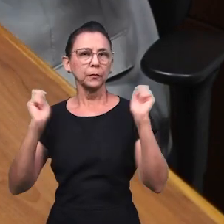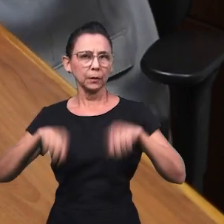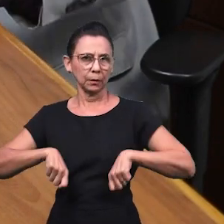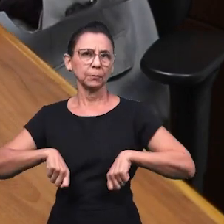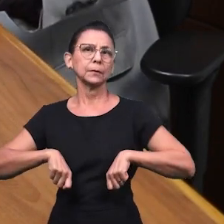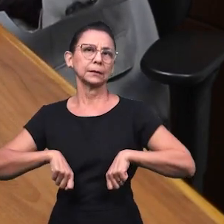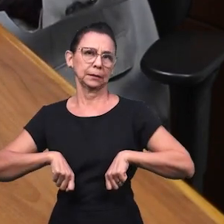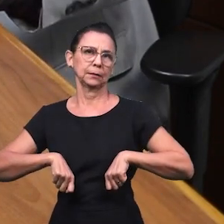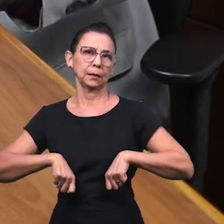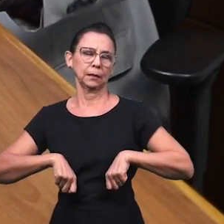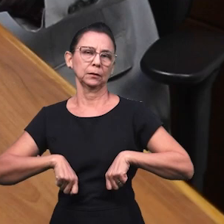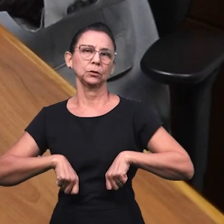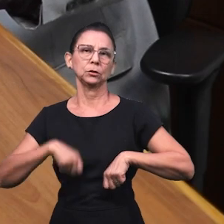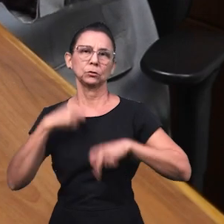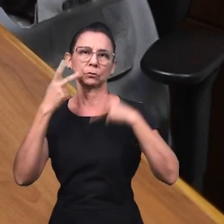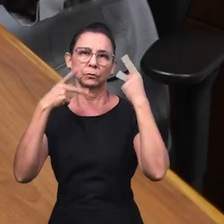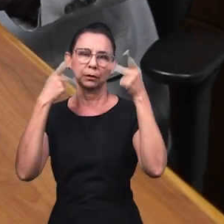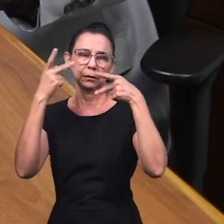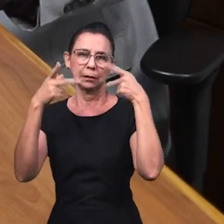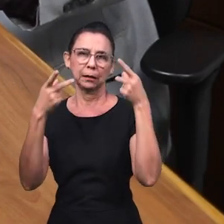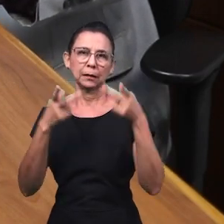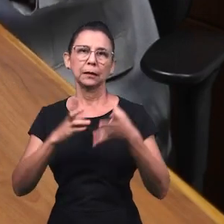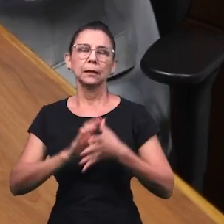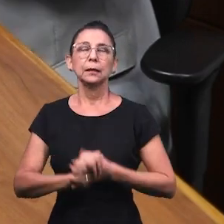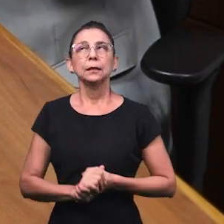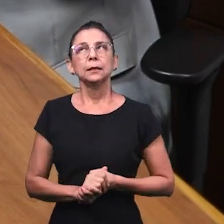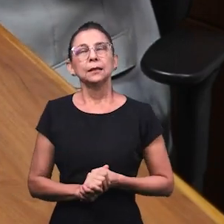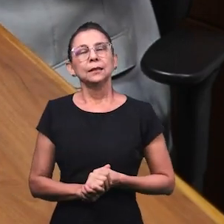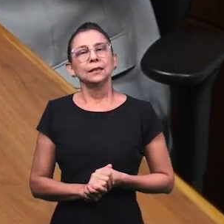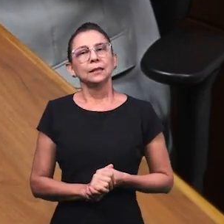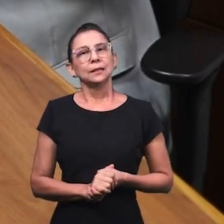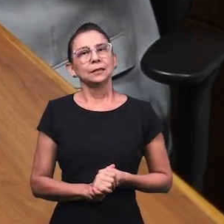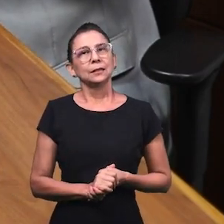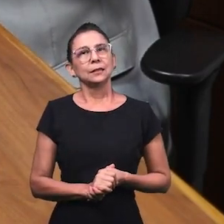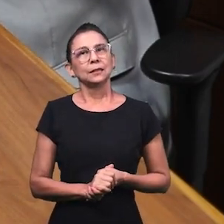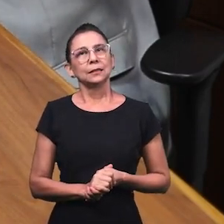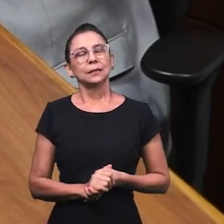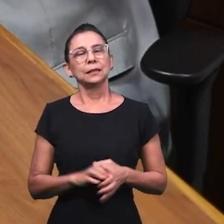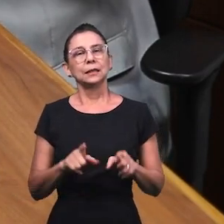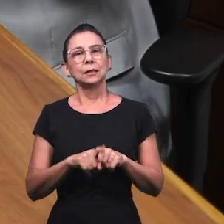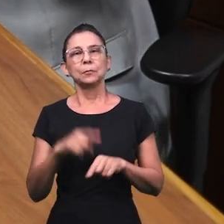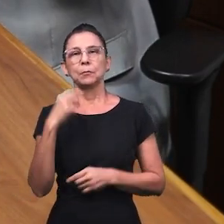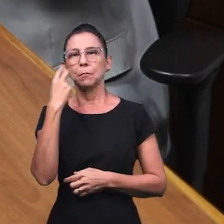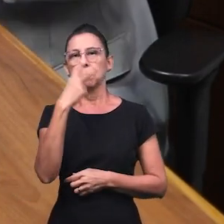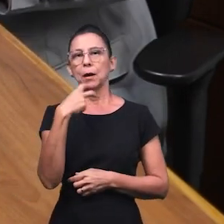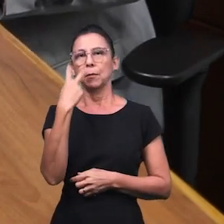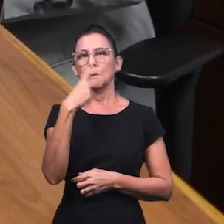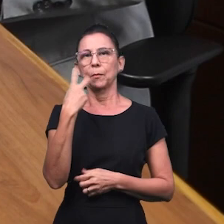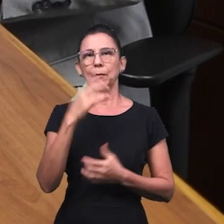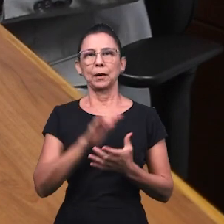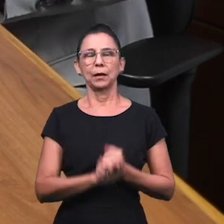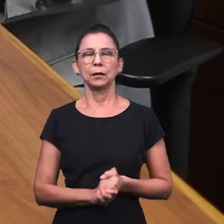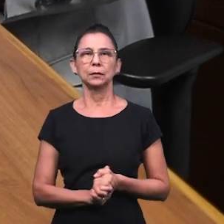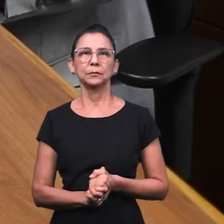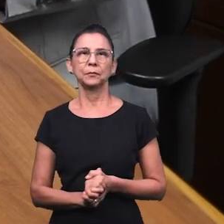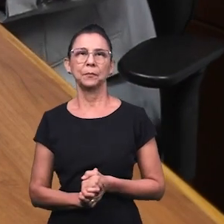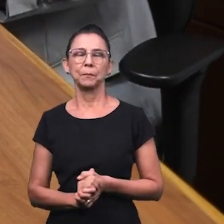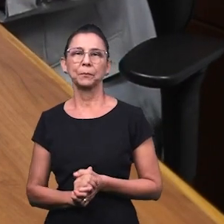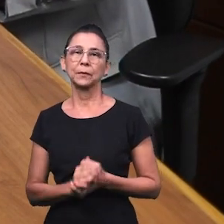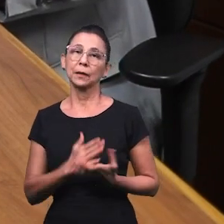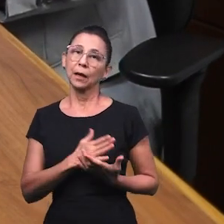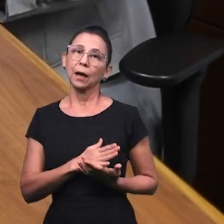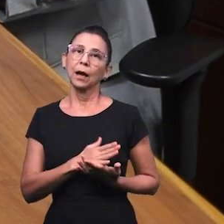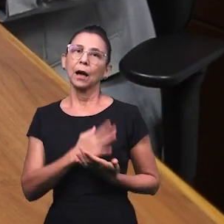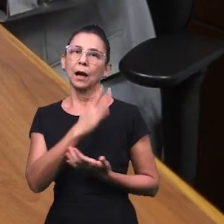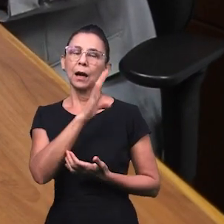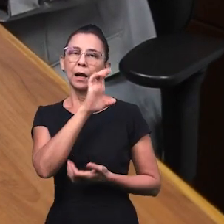competência, a capacidade de se expressar através da fala e também faz leitura labial. A Eliette está aqui ao nosso lado,